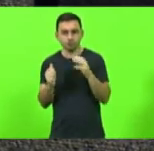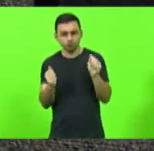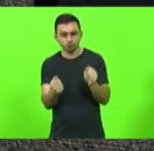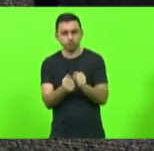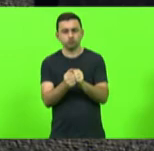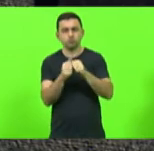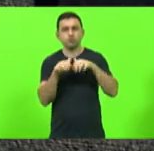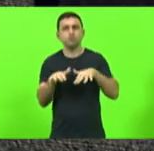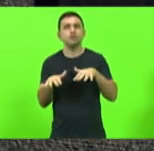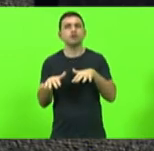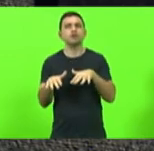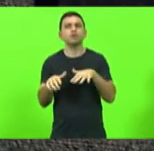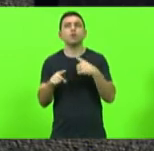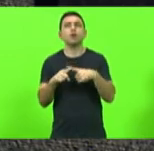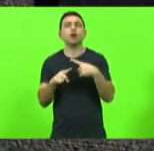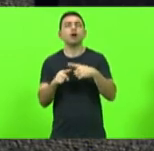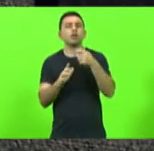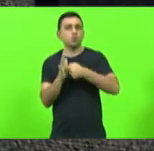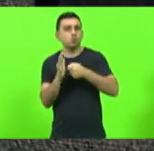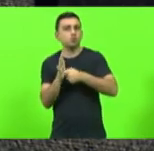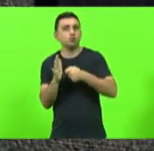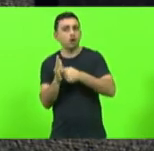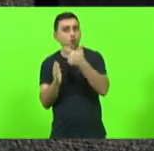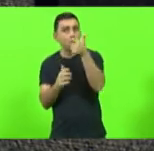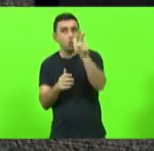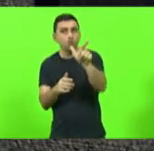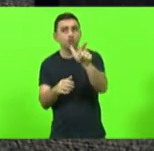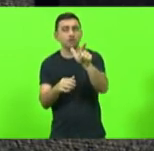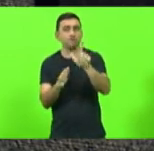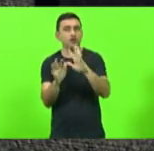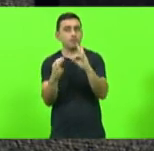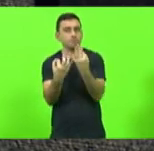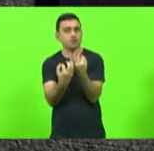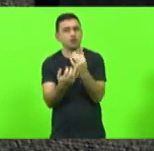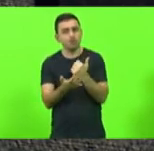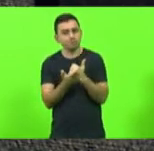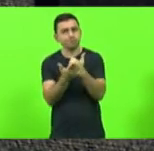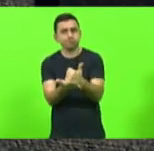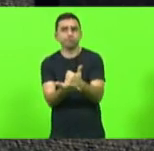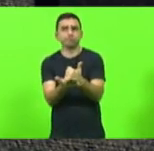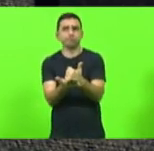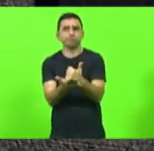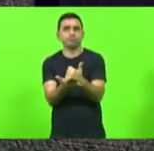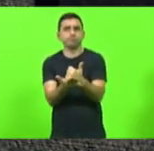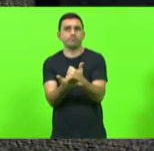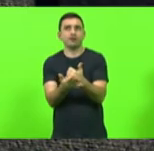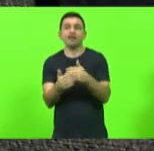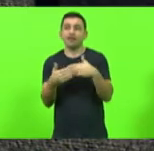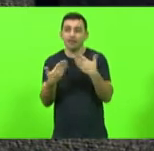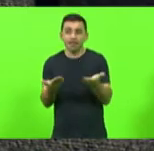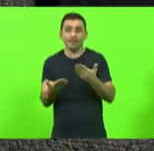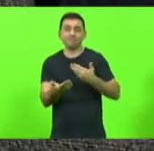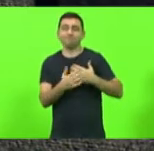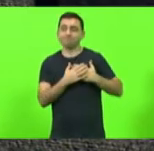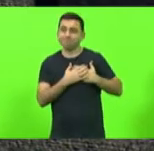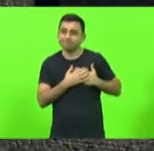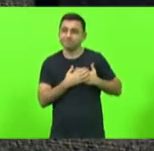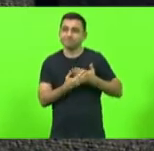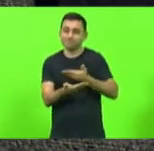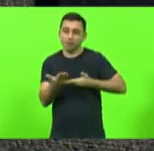movimento para lutar pelos direitos de outras famílias atingidas por barragens. Essa é a solidariedade que eu estava